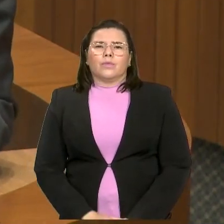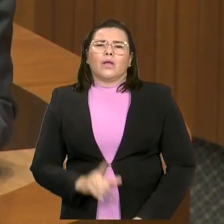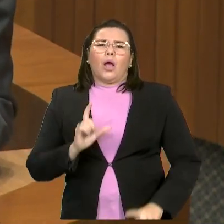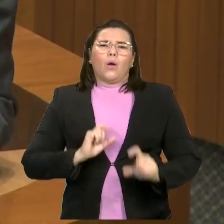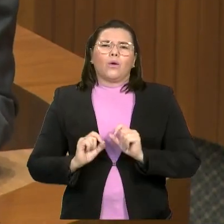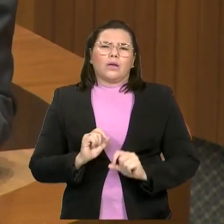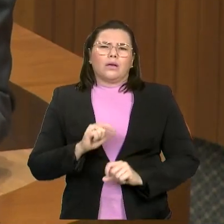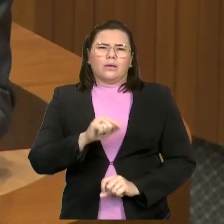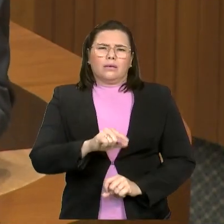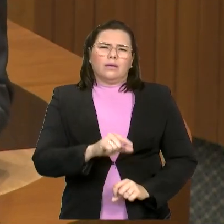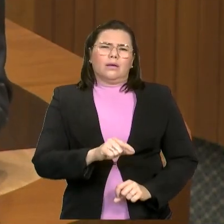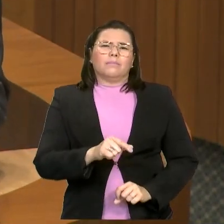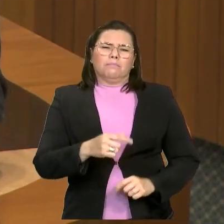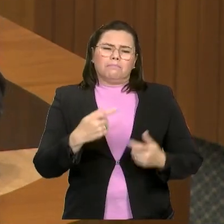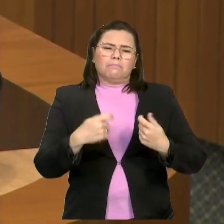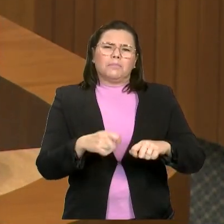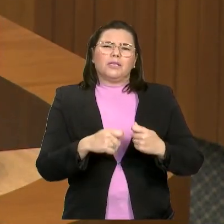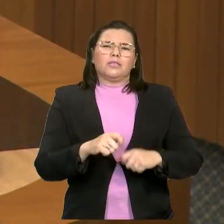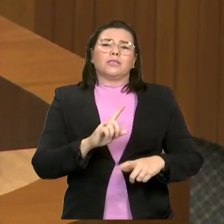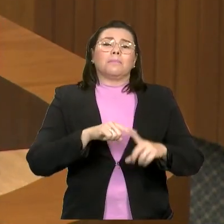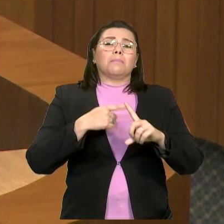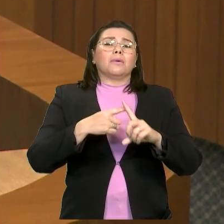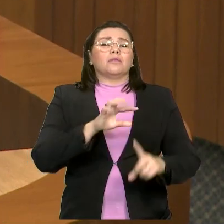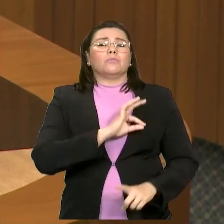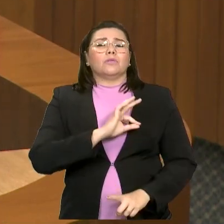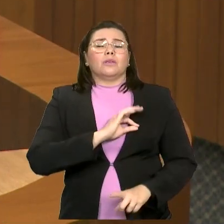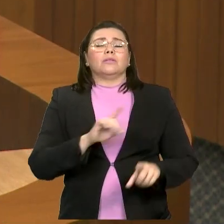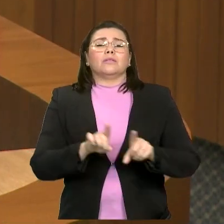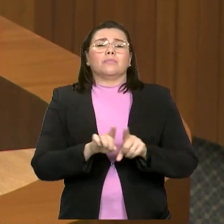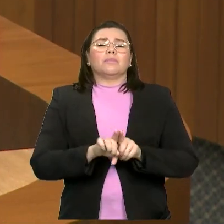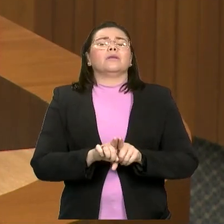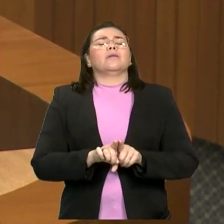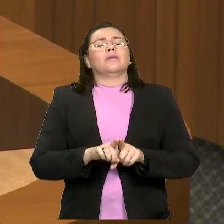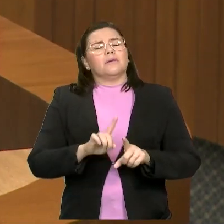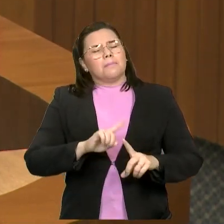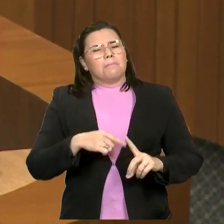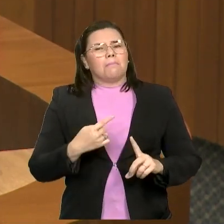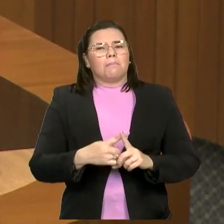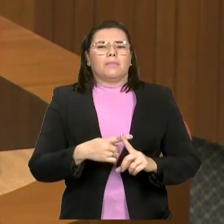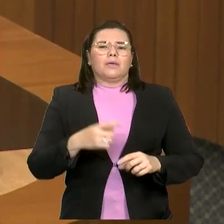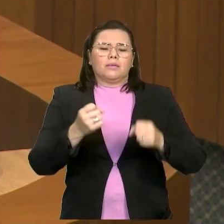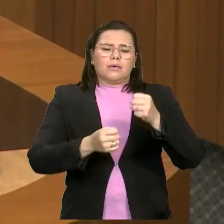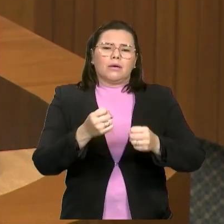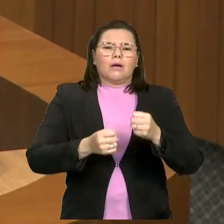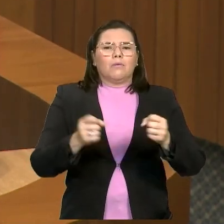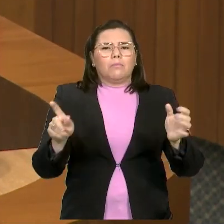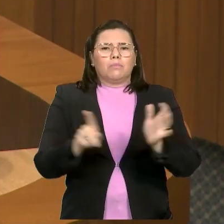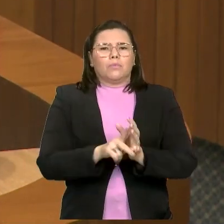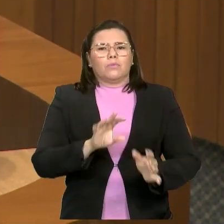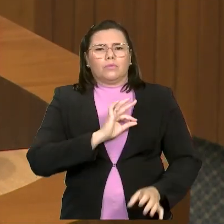de Timon e também levar mais viaturas. São essas minhas palavras. Um